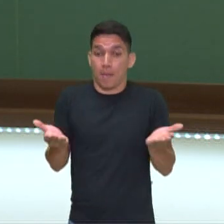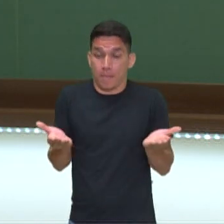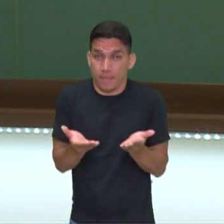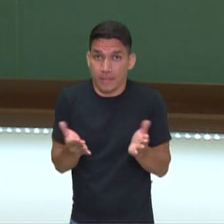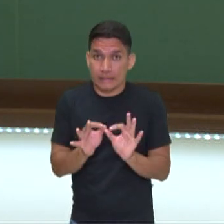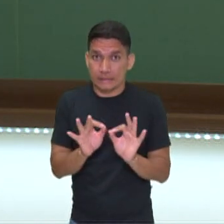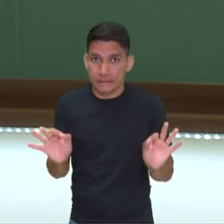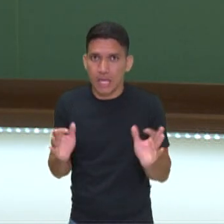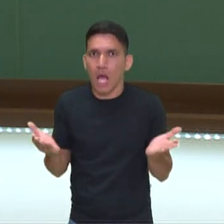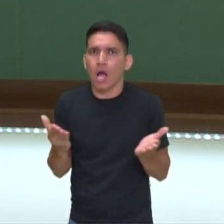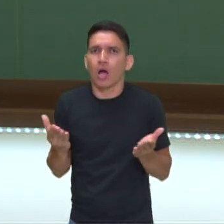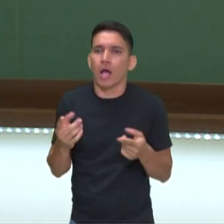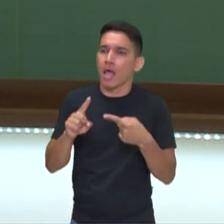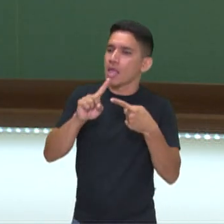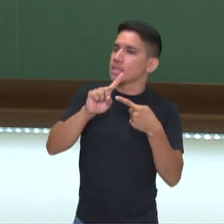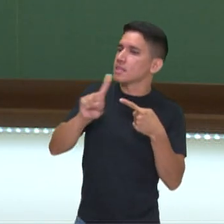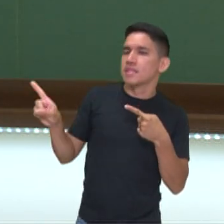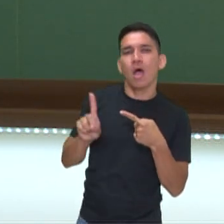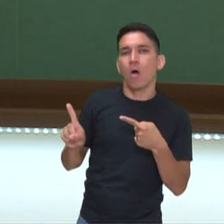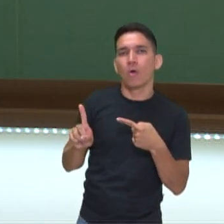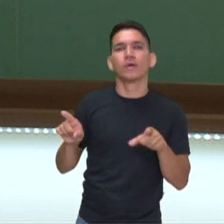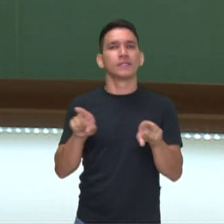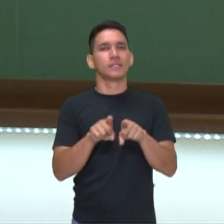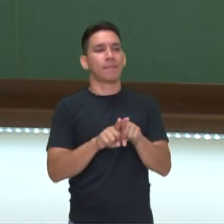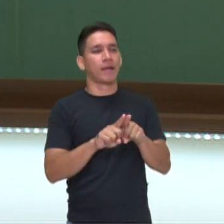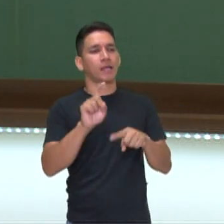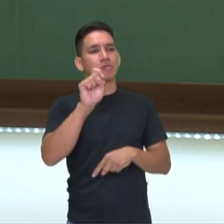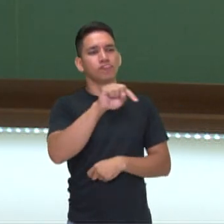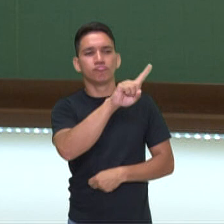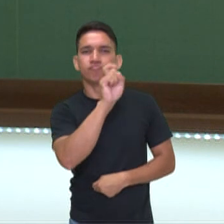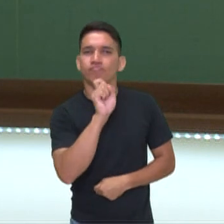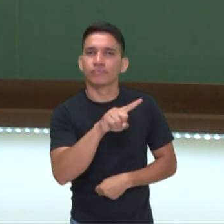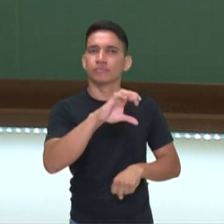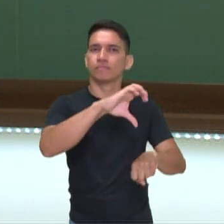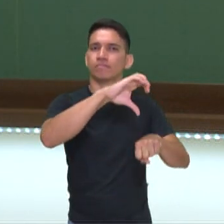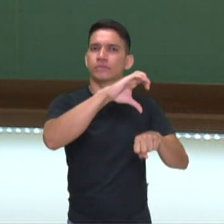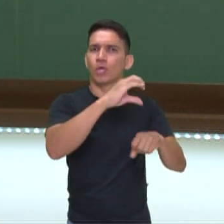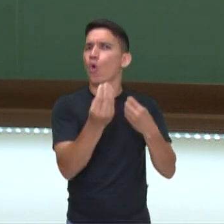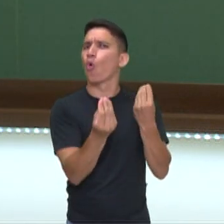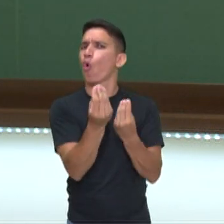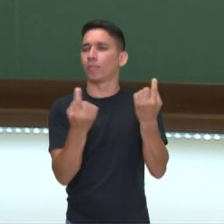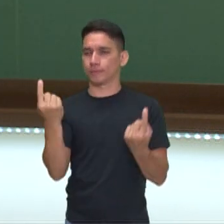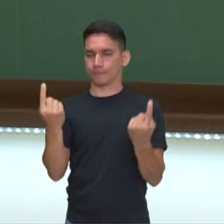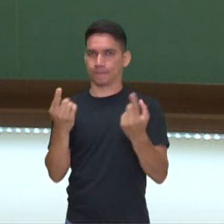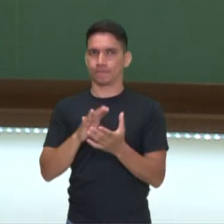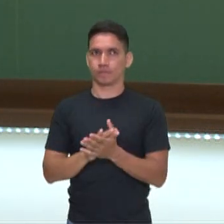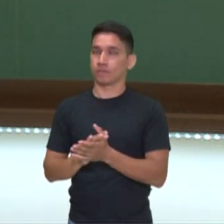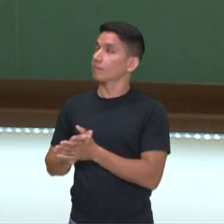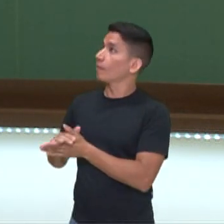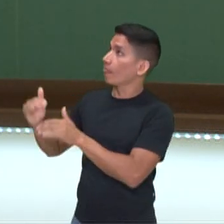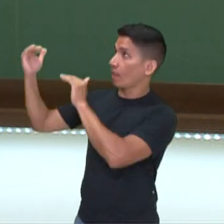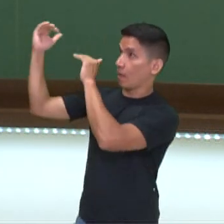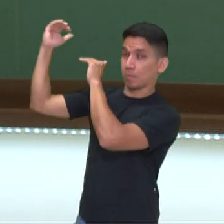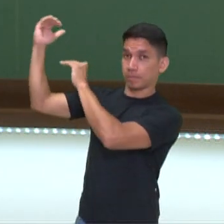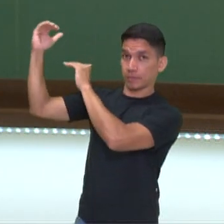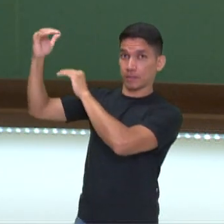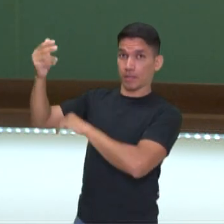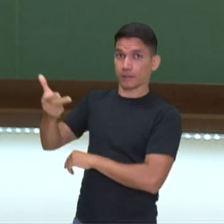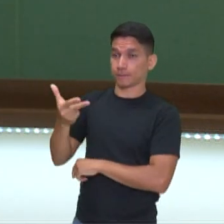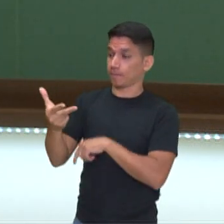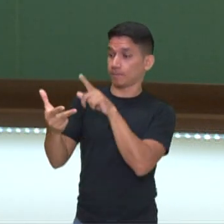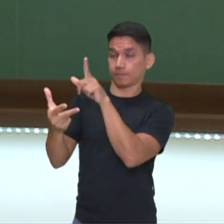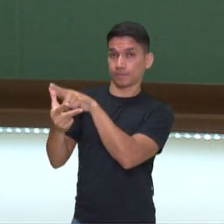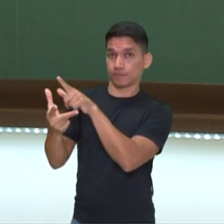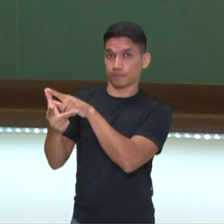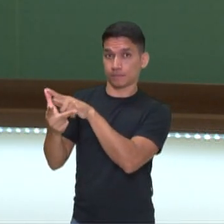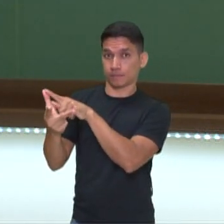forma negativa e interrogativa. Observem que nós separamos aqui as primeiras pessoas do singular, as pessoas